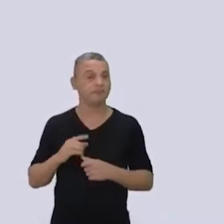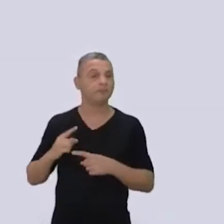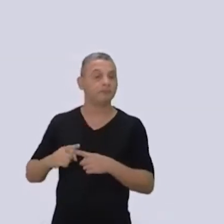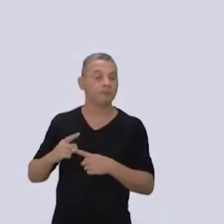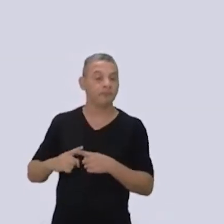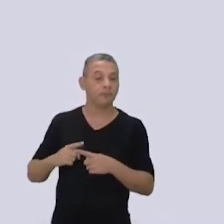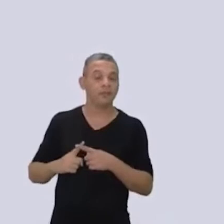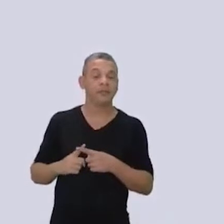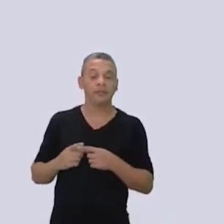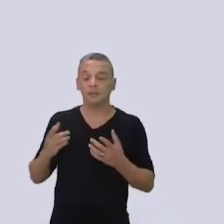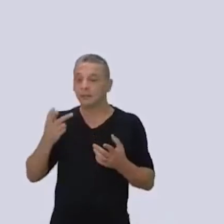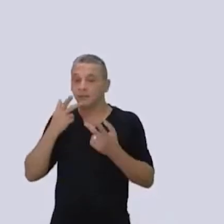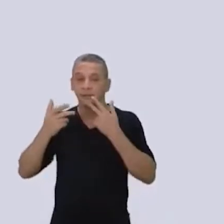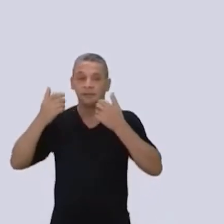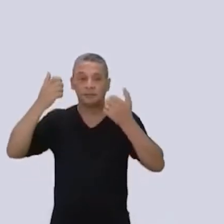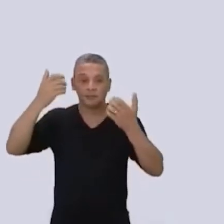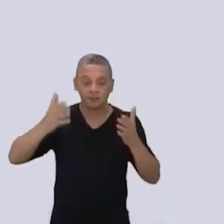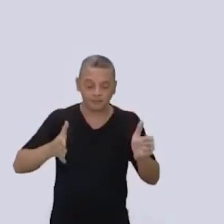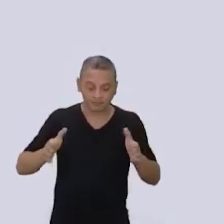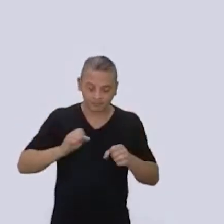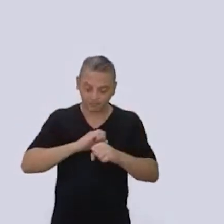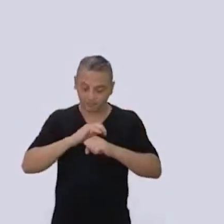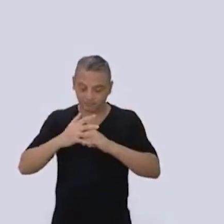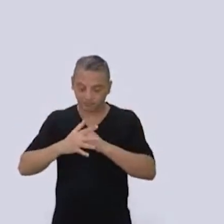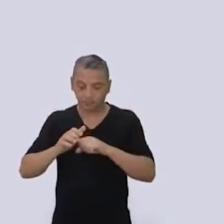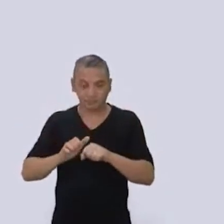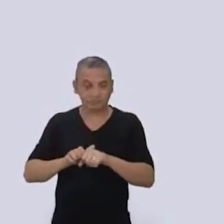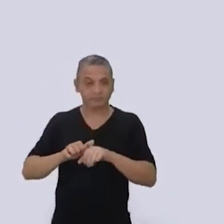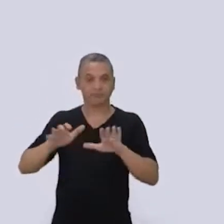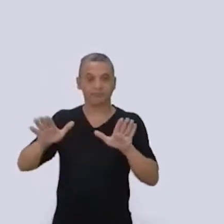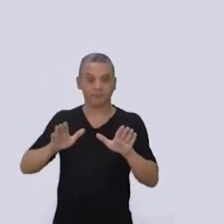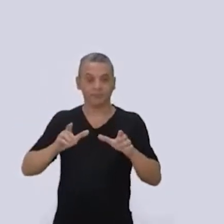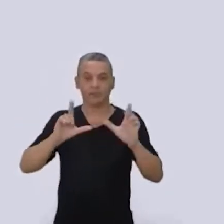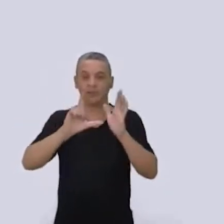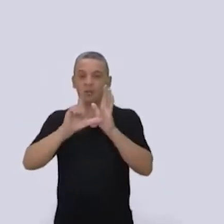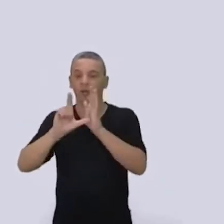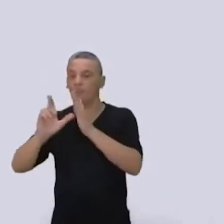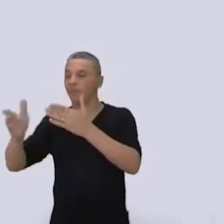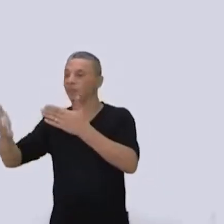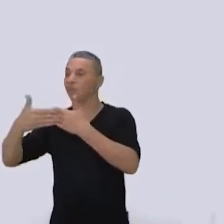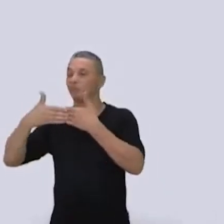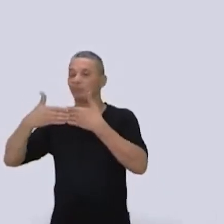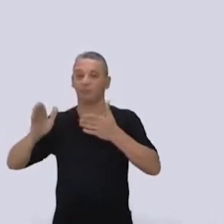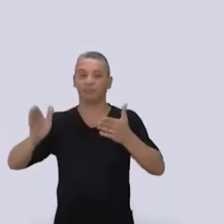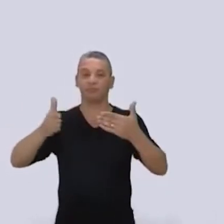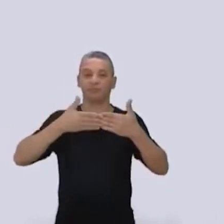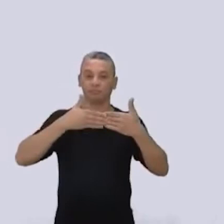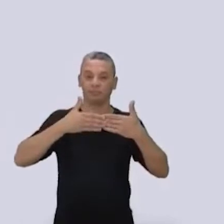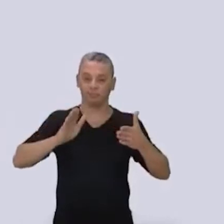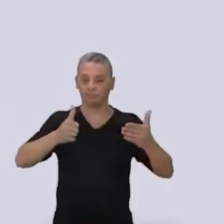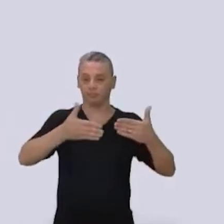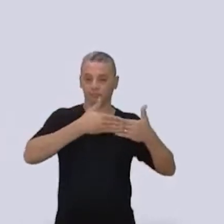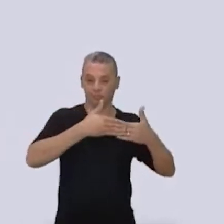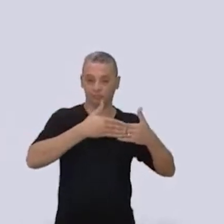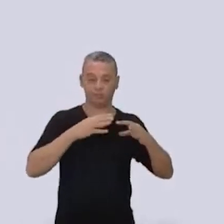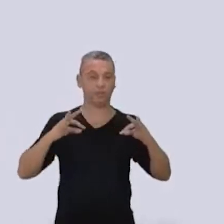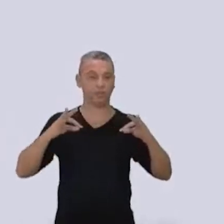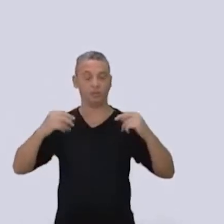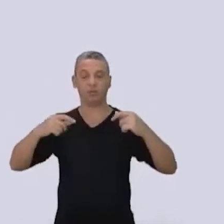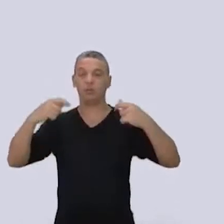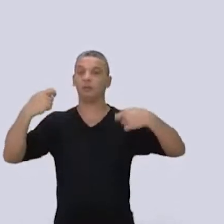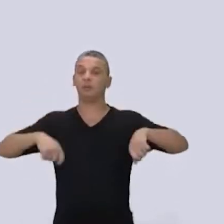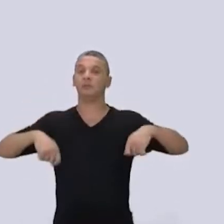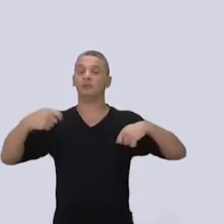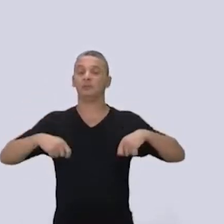Porque aquele momento que eu falei, a gente estava num momento de pandemia, o comércio não estava, a maioria do comércio estava fechado, eu